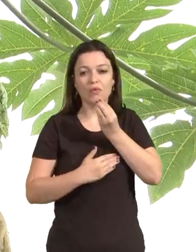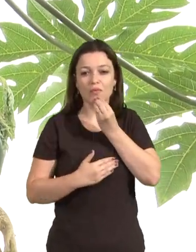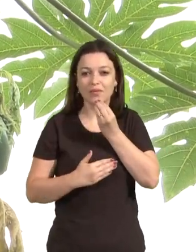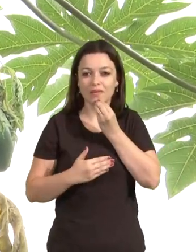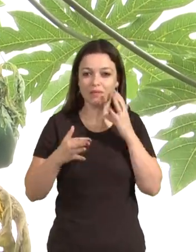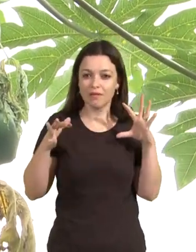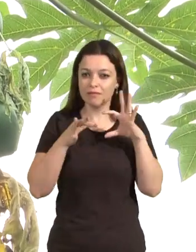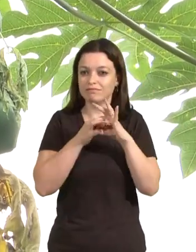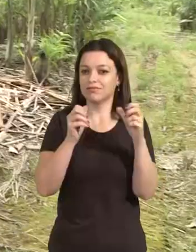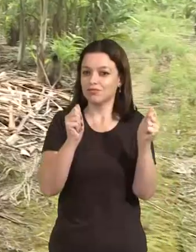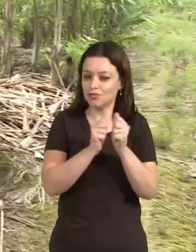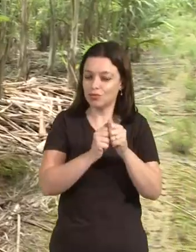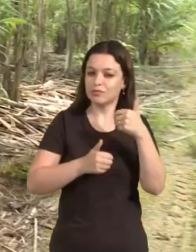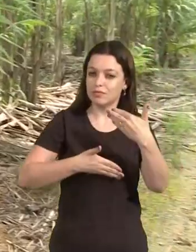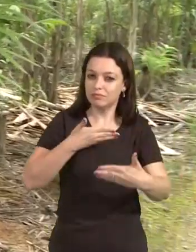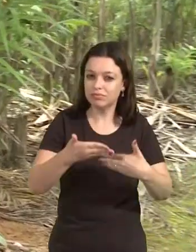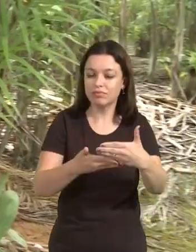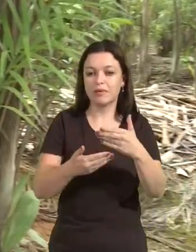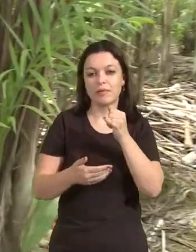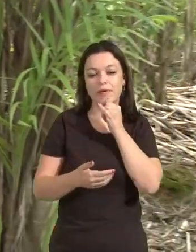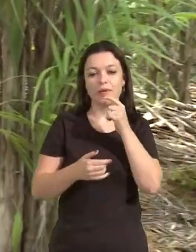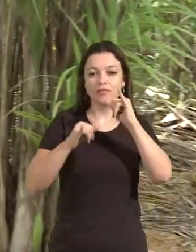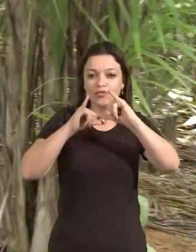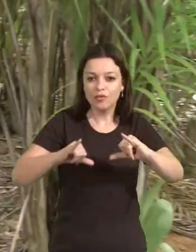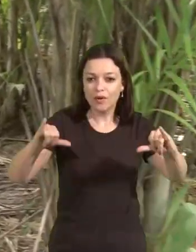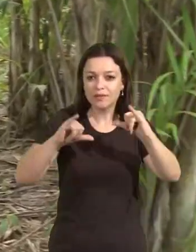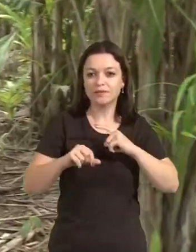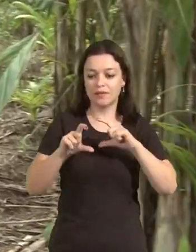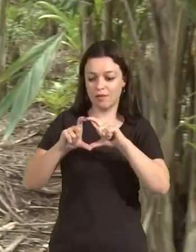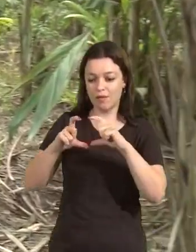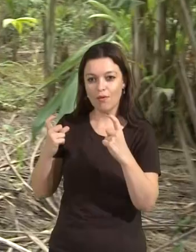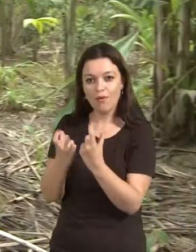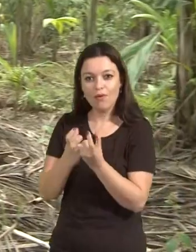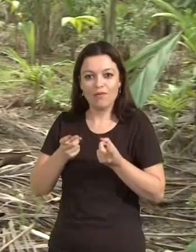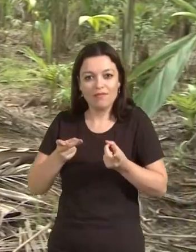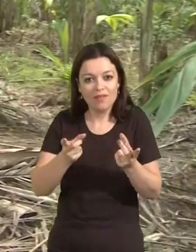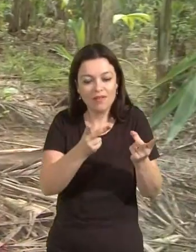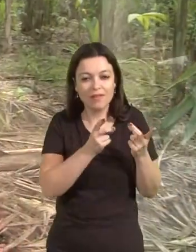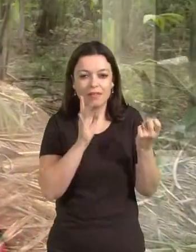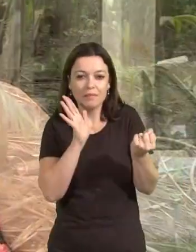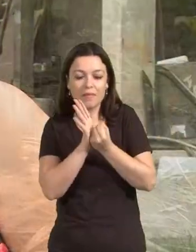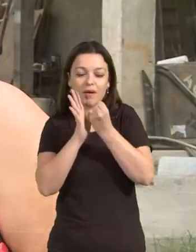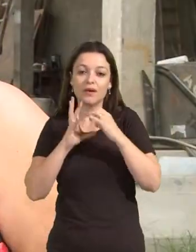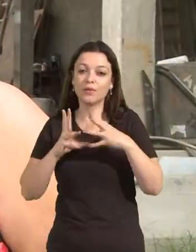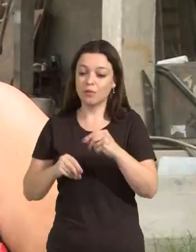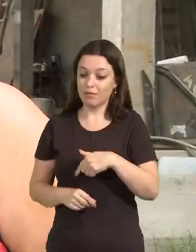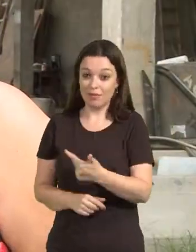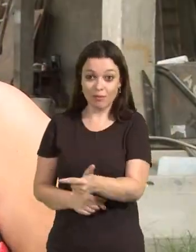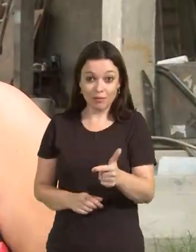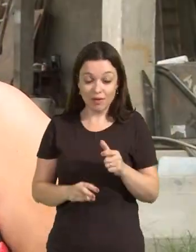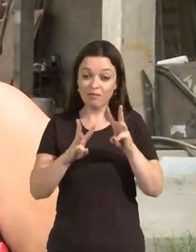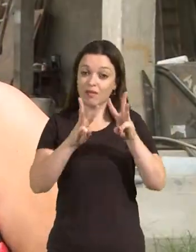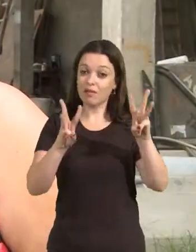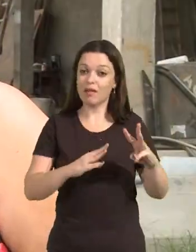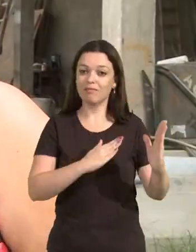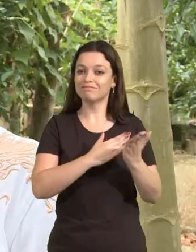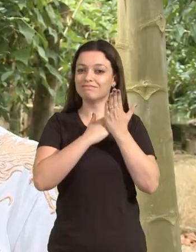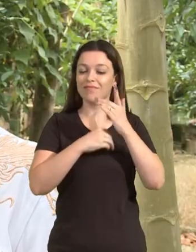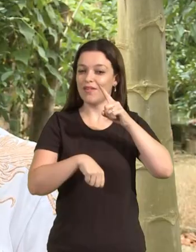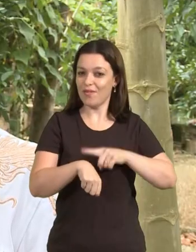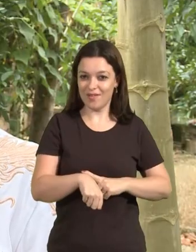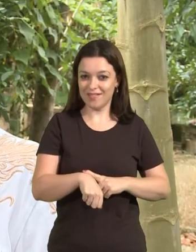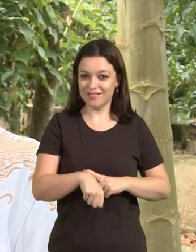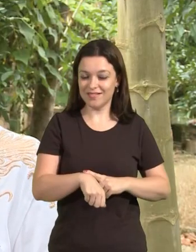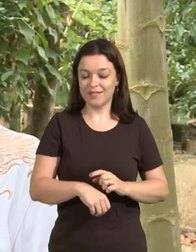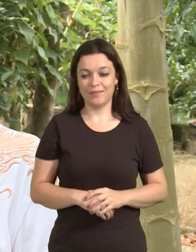enorme. Então a intenção é essa, na questão de rotulagem, divulgação, todas essas coisas que a gente não tem aqui, a UFPR está disposta a ajudar a gente. Então